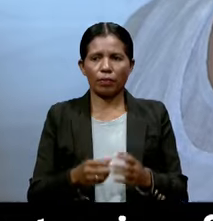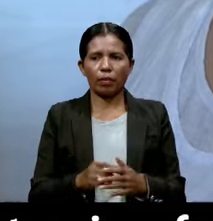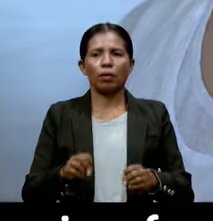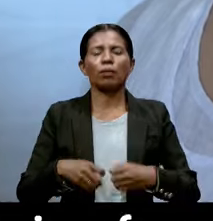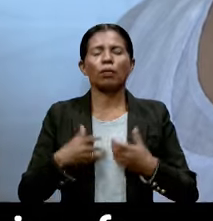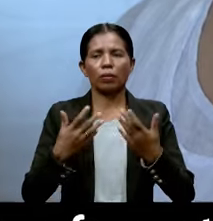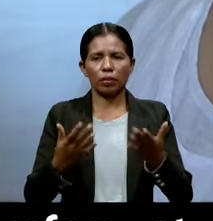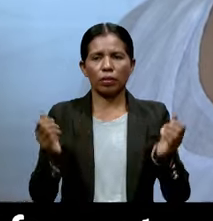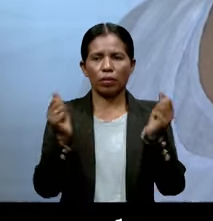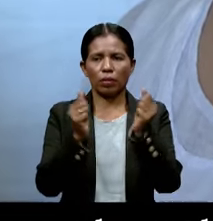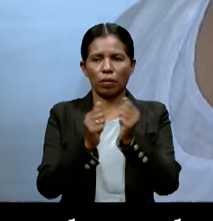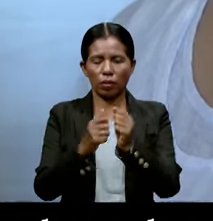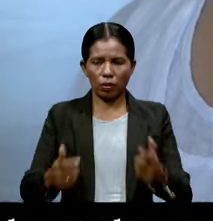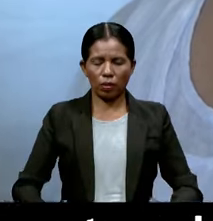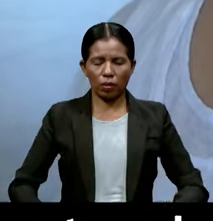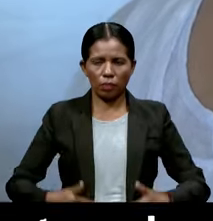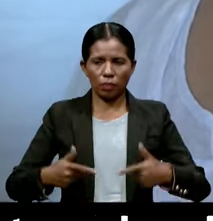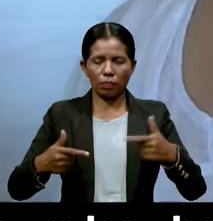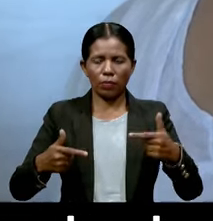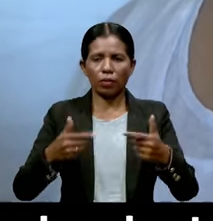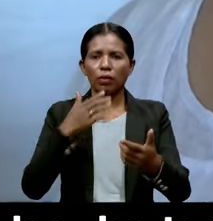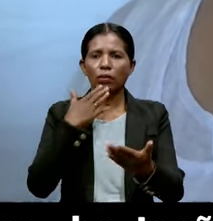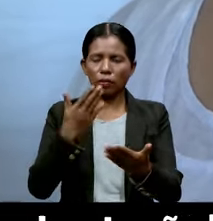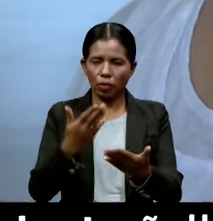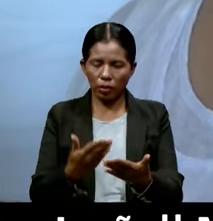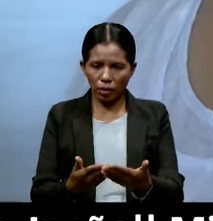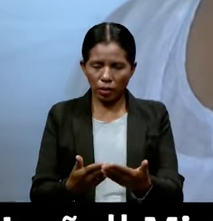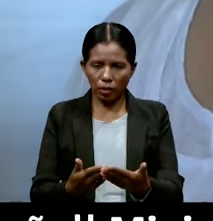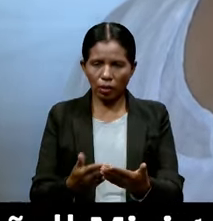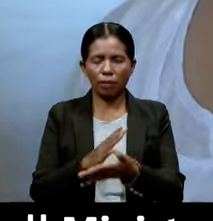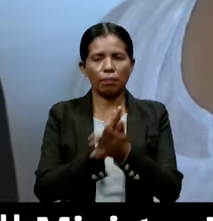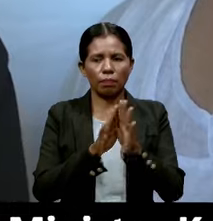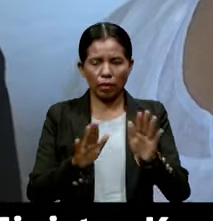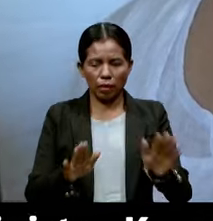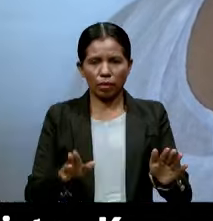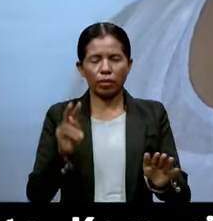winsa ho mores iha harmonia o pas nian